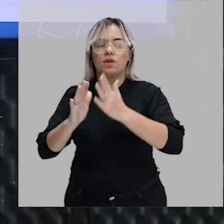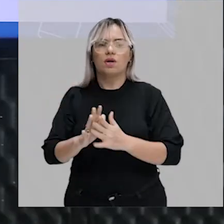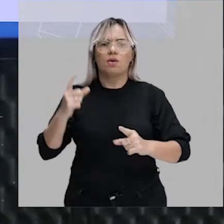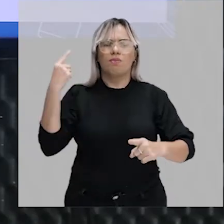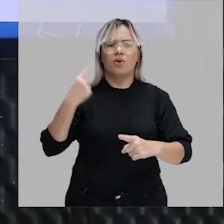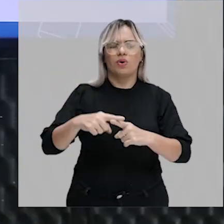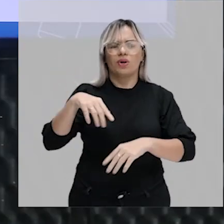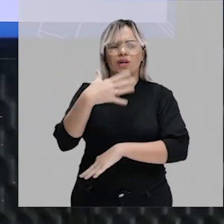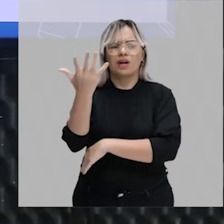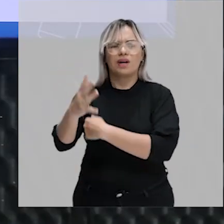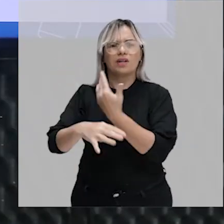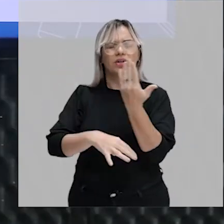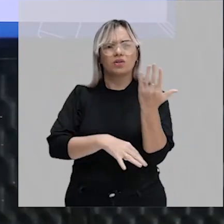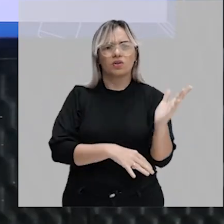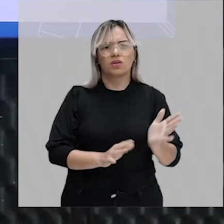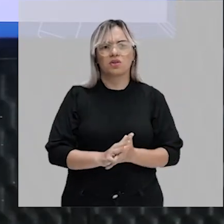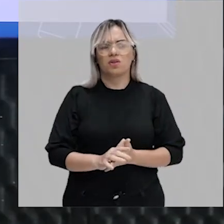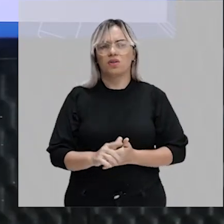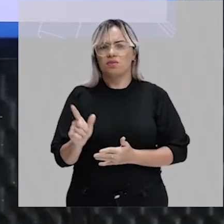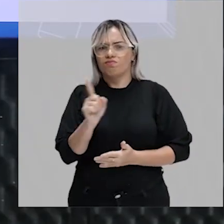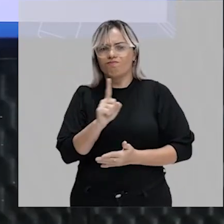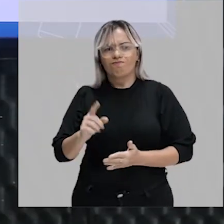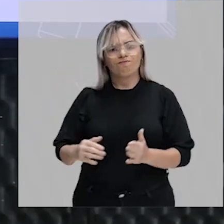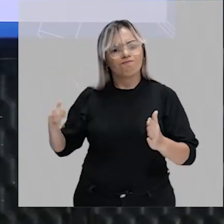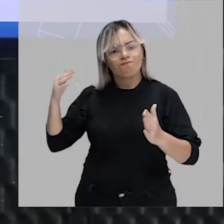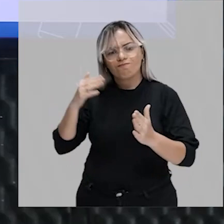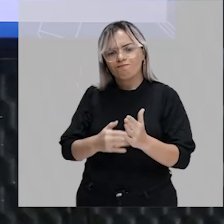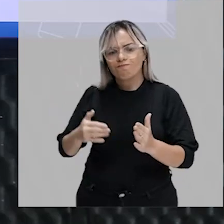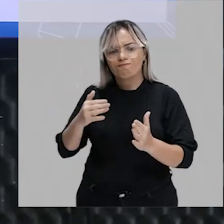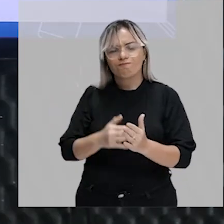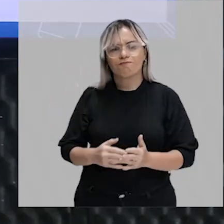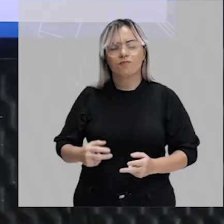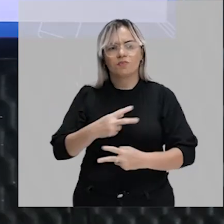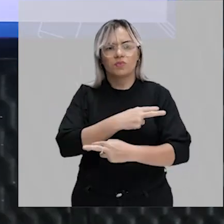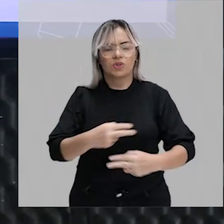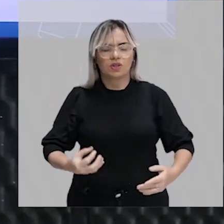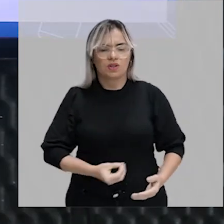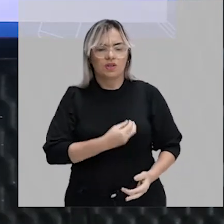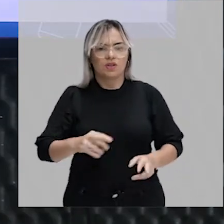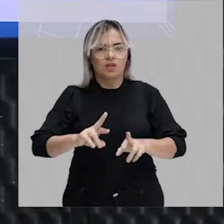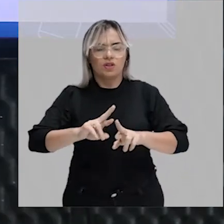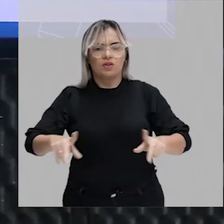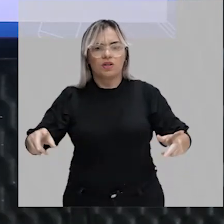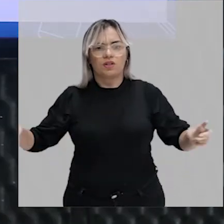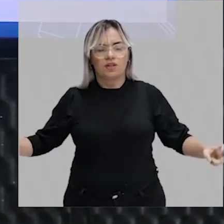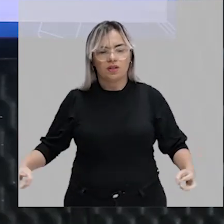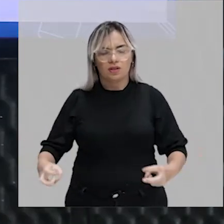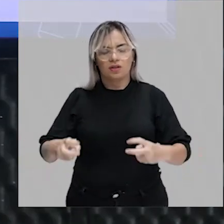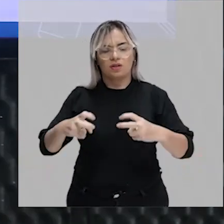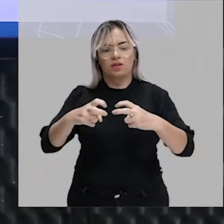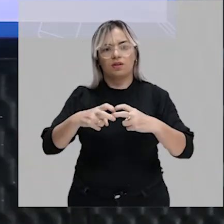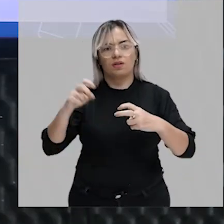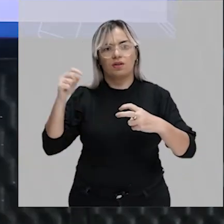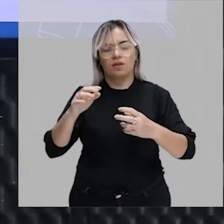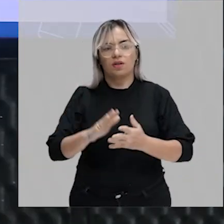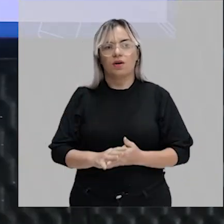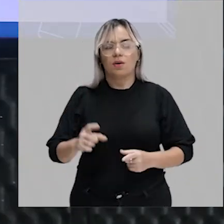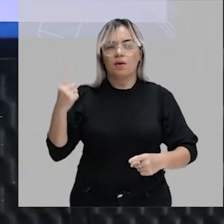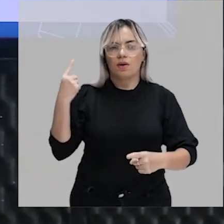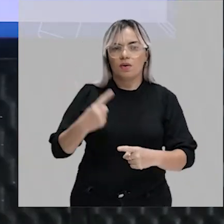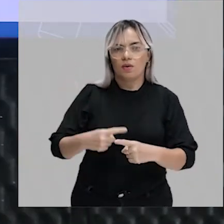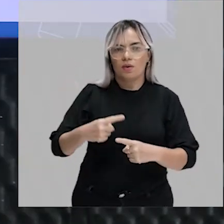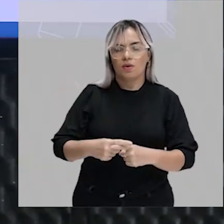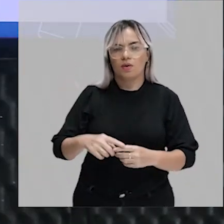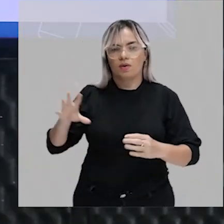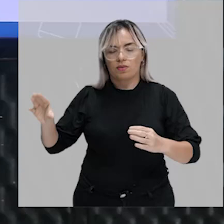não permite que indivíduos de espécies diferentes se reproduzam, tá? Justamente por conta